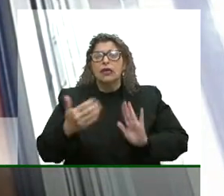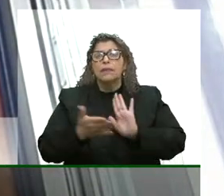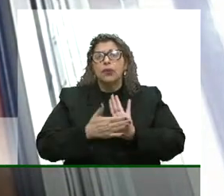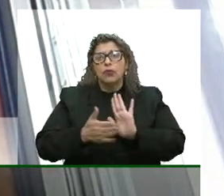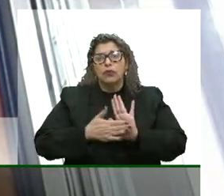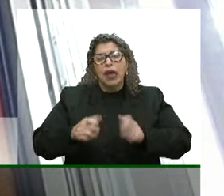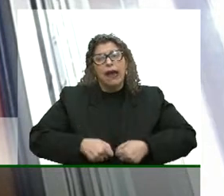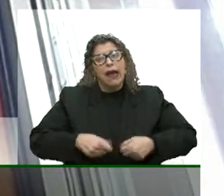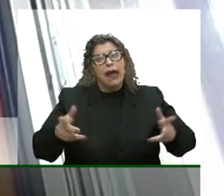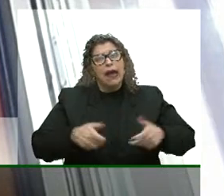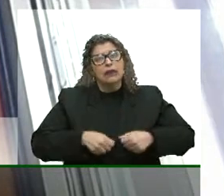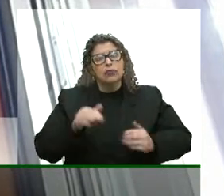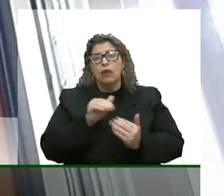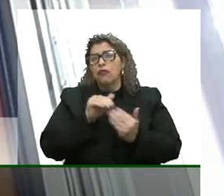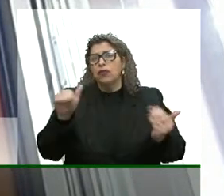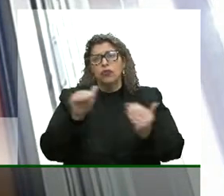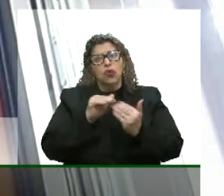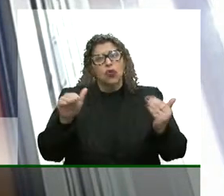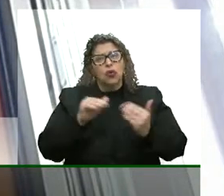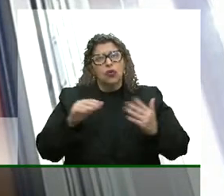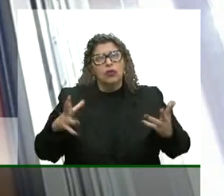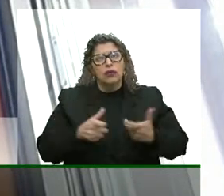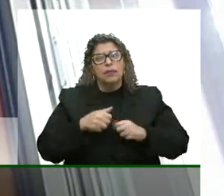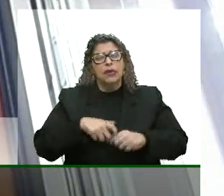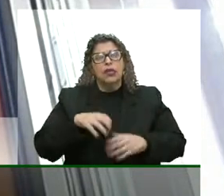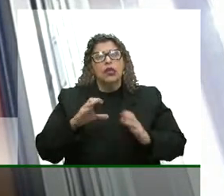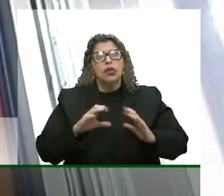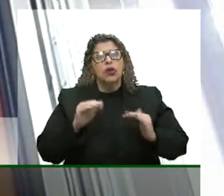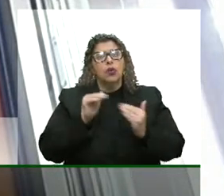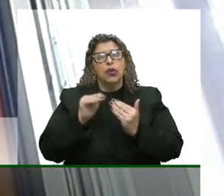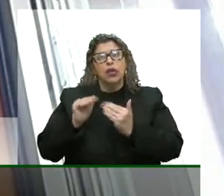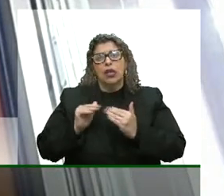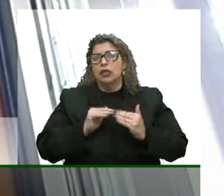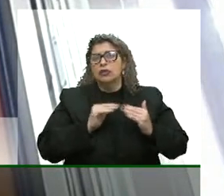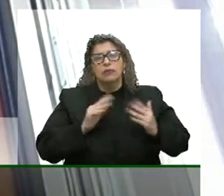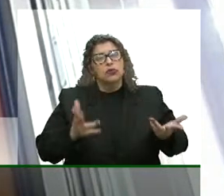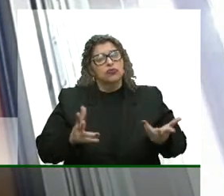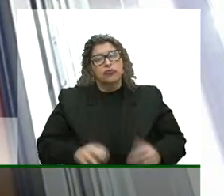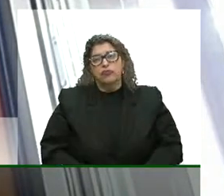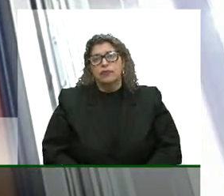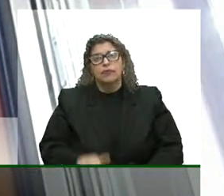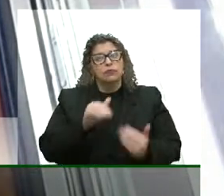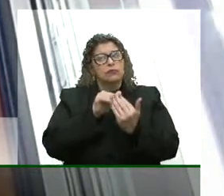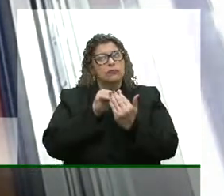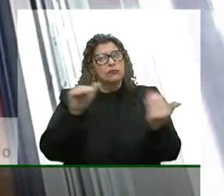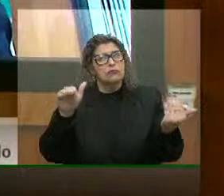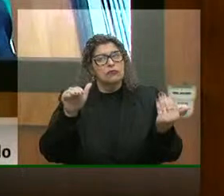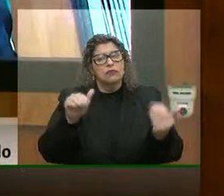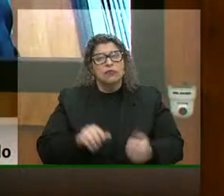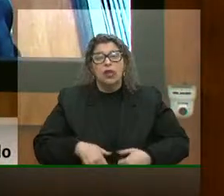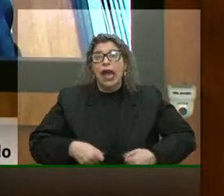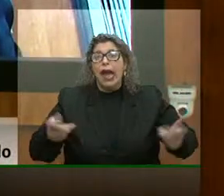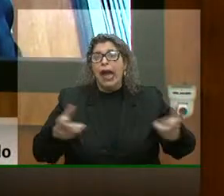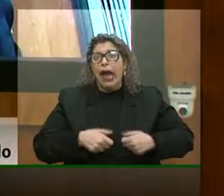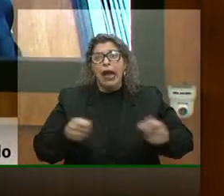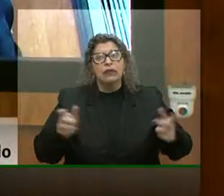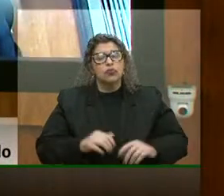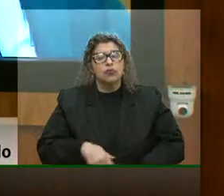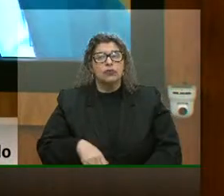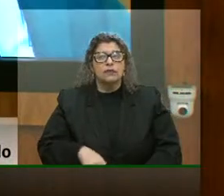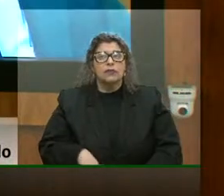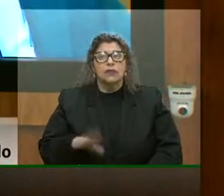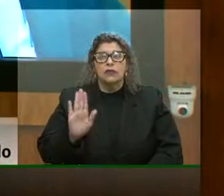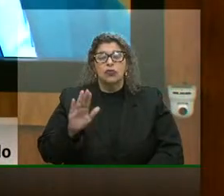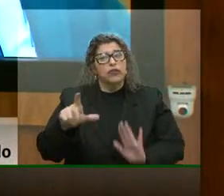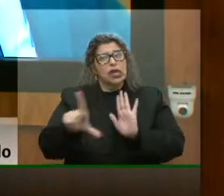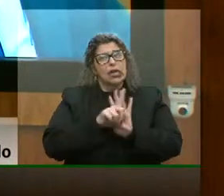aumentar gastos. Então, voto contra todas elas pela coerência que sempre tive e sempre terei. Muito obrigado. Não estou aumentando o gasto, estou simplesmente fazendo cumprir o que está